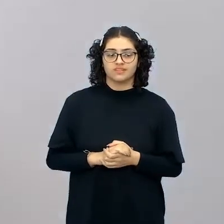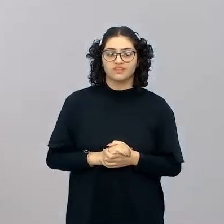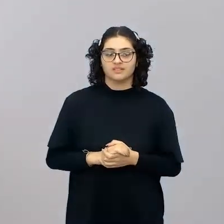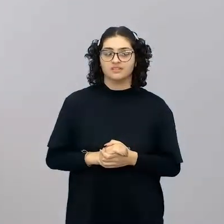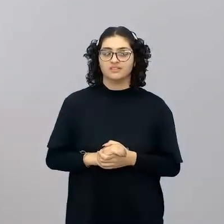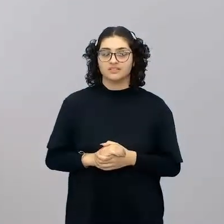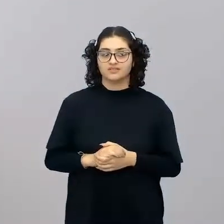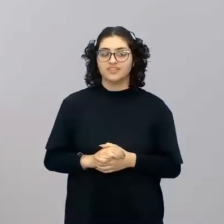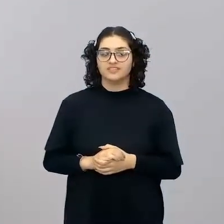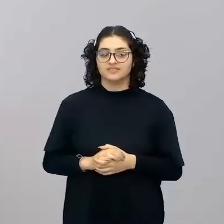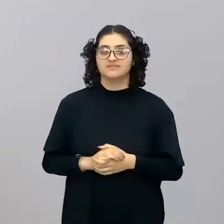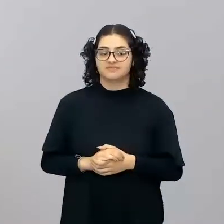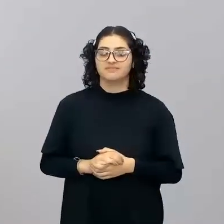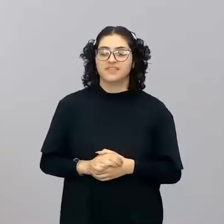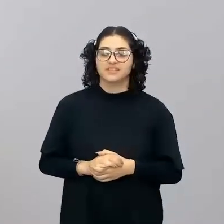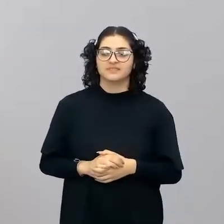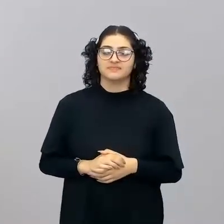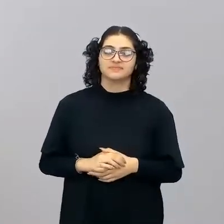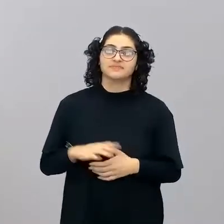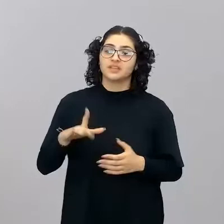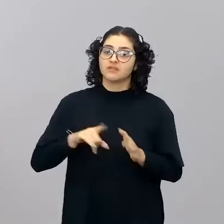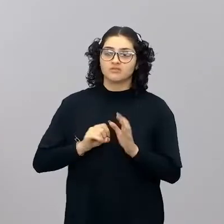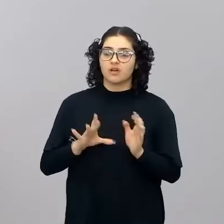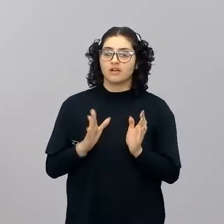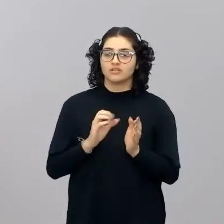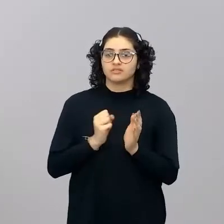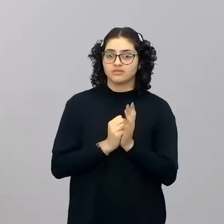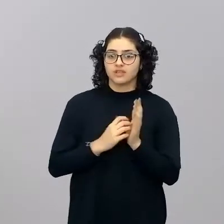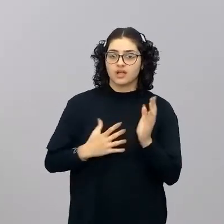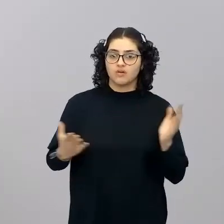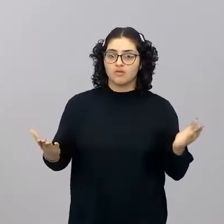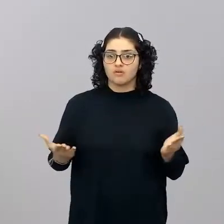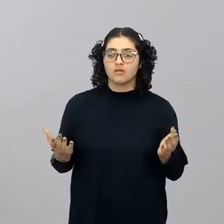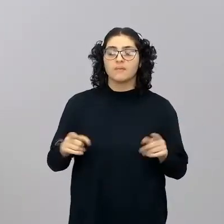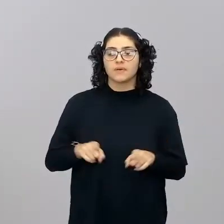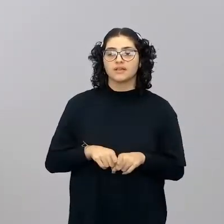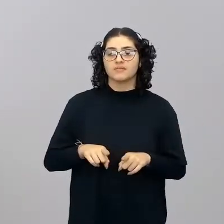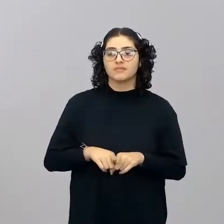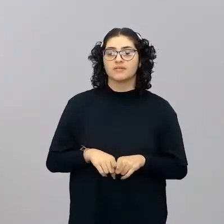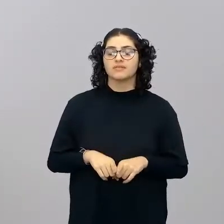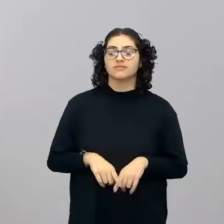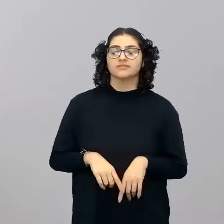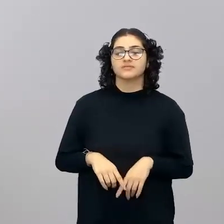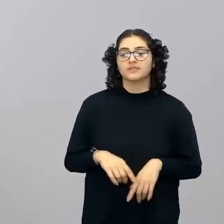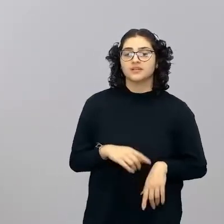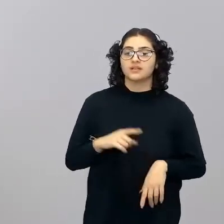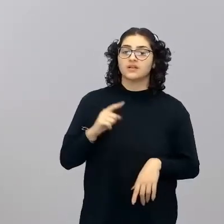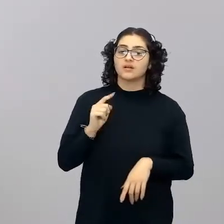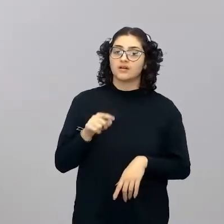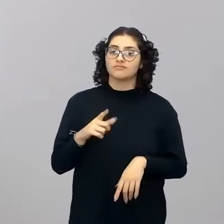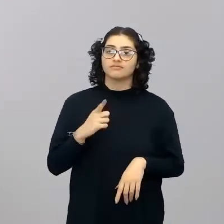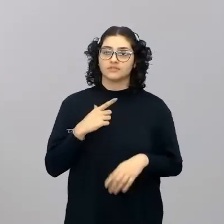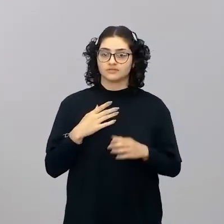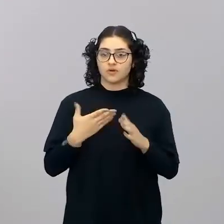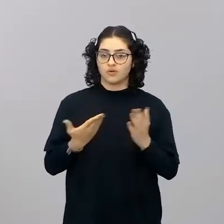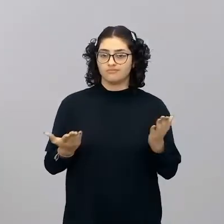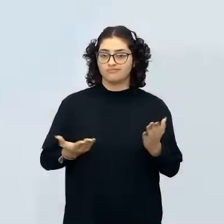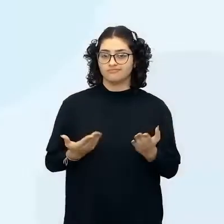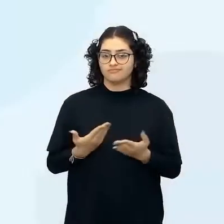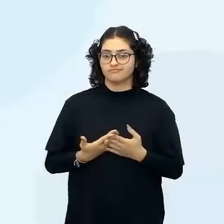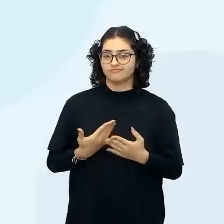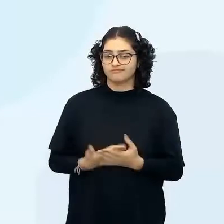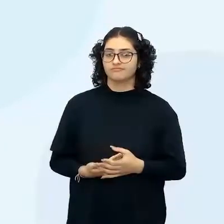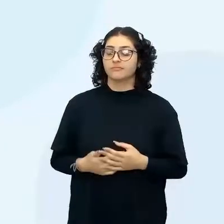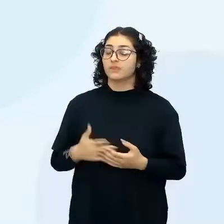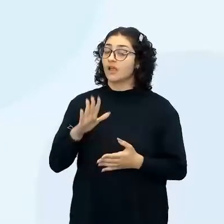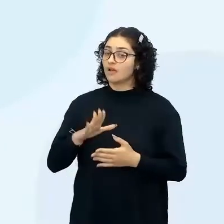não só na nossa atividade de hoje, mas também em todas as atividades do nosso componente. E aí,